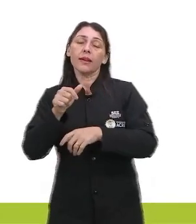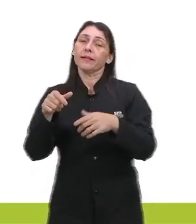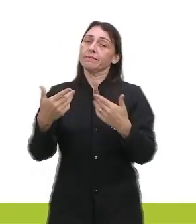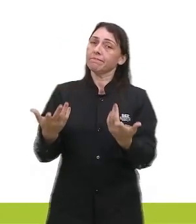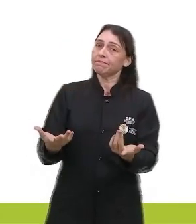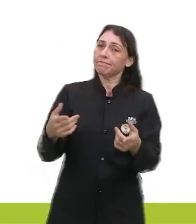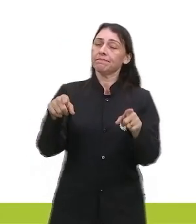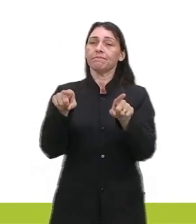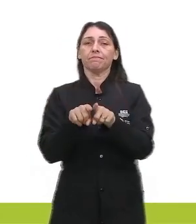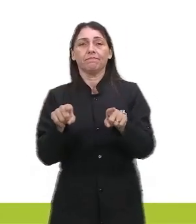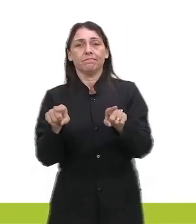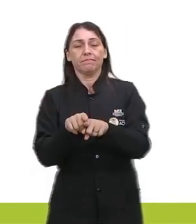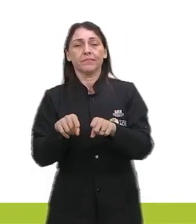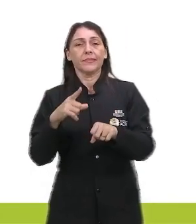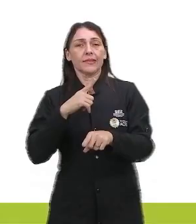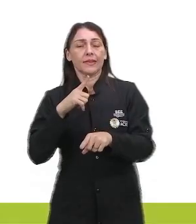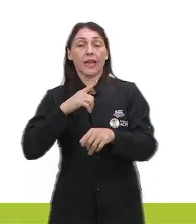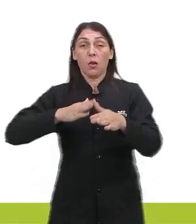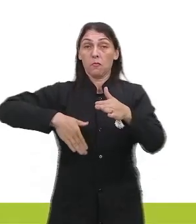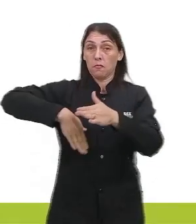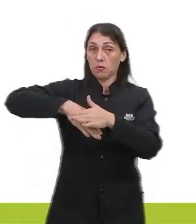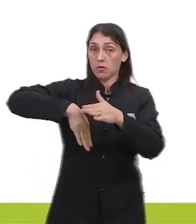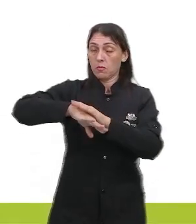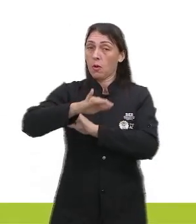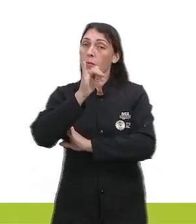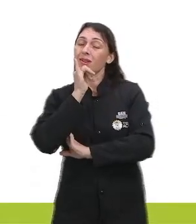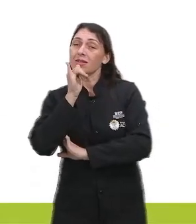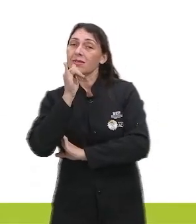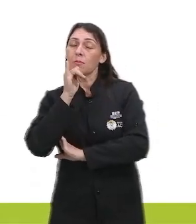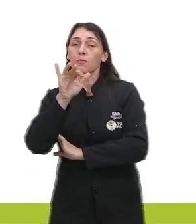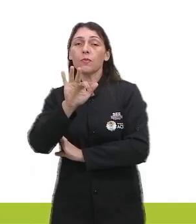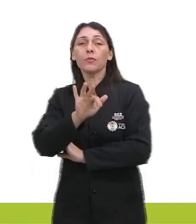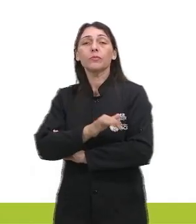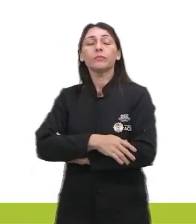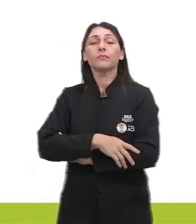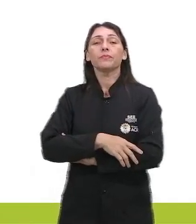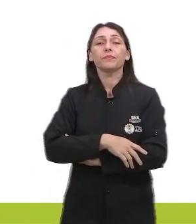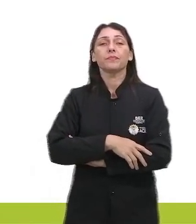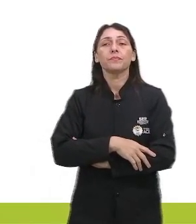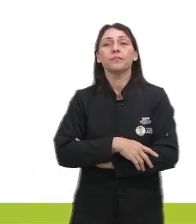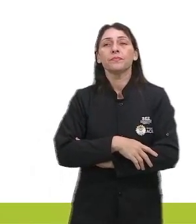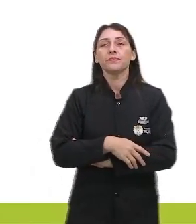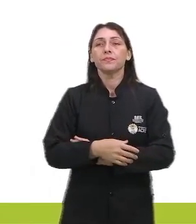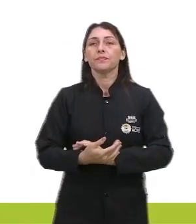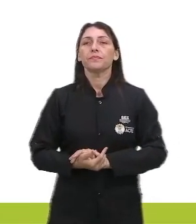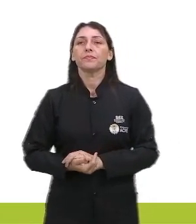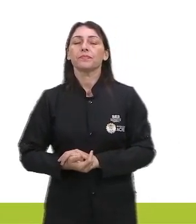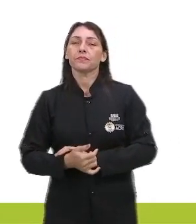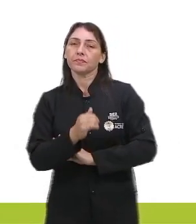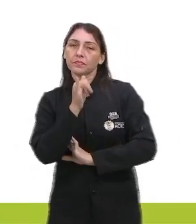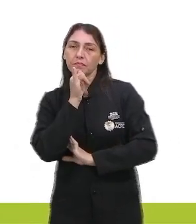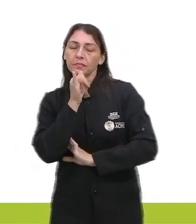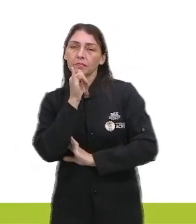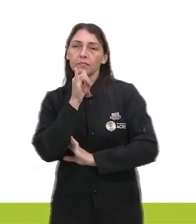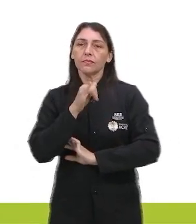Esse caso muito claro, a gente tem o futebol como exemplo, deixa eu até escrever aqui, um fute, rapidinho, exemplo.